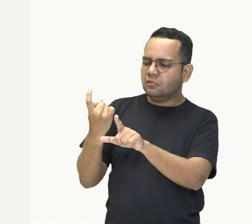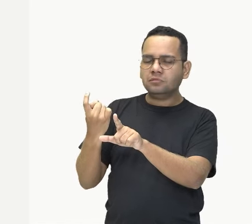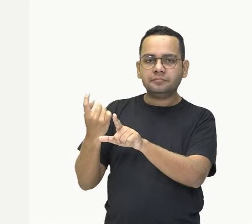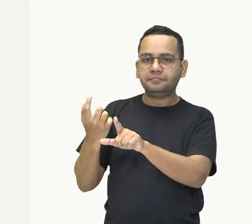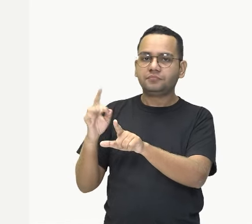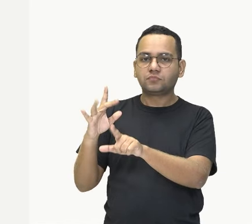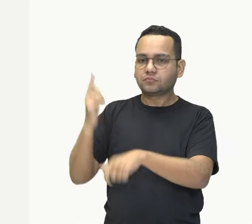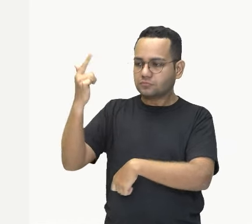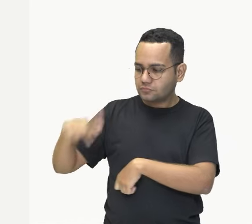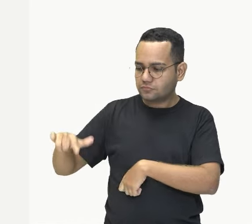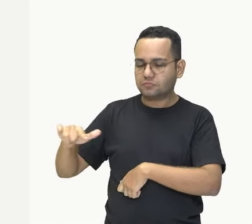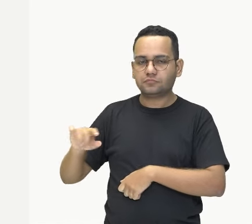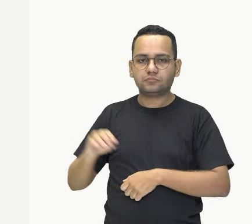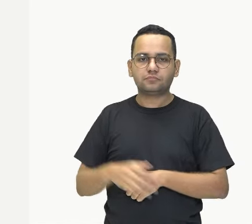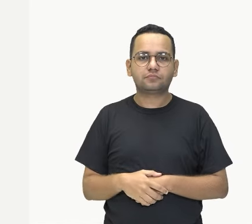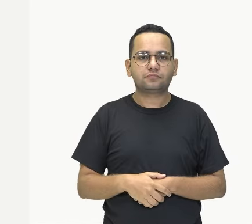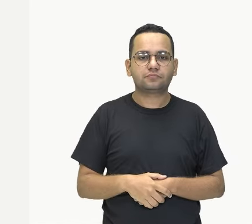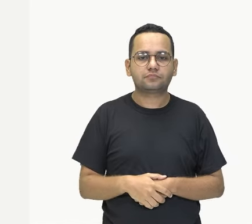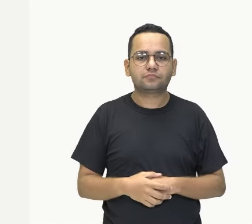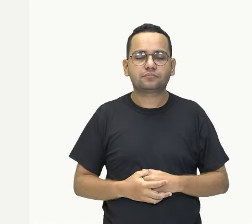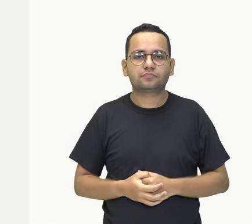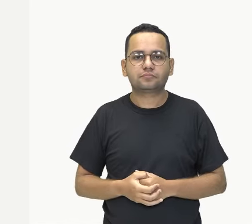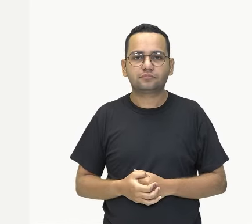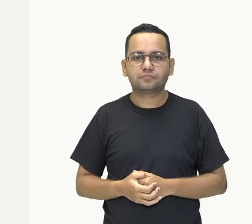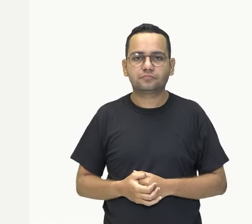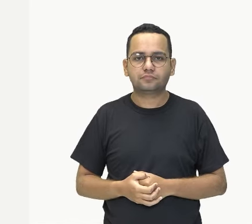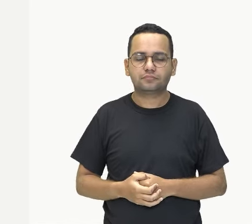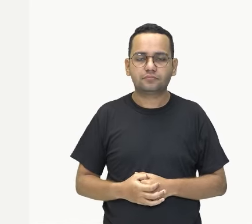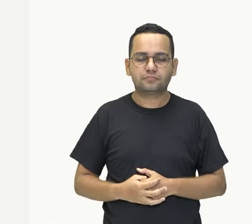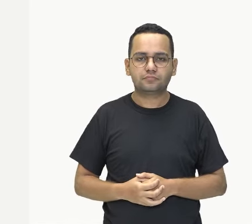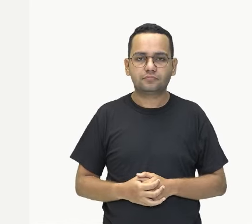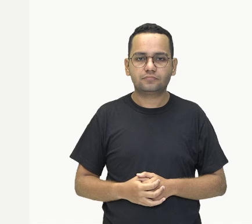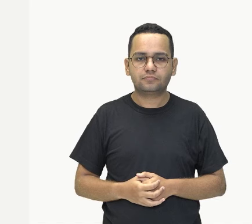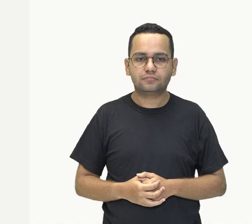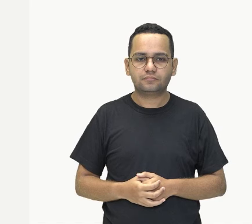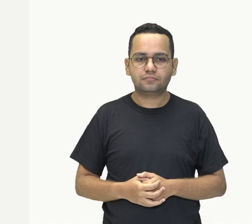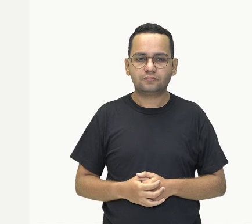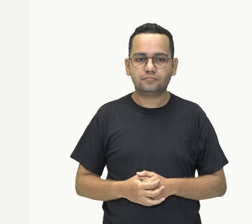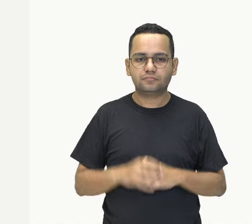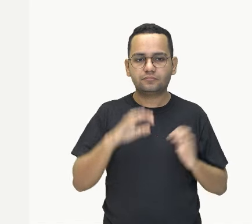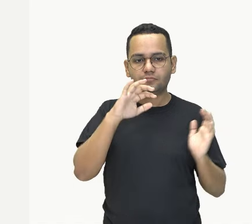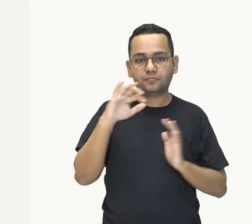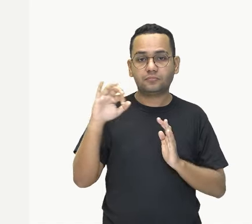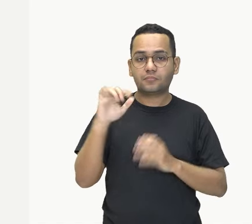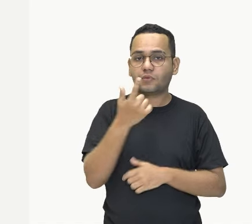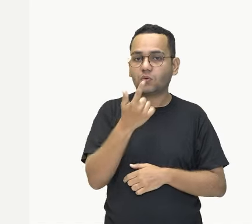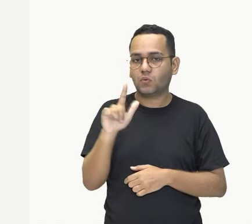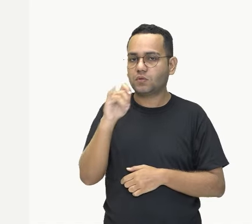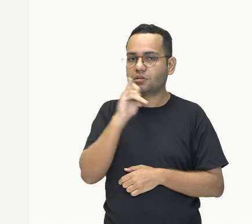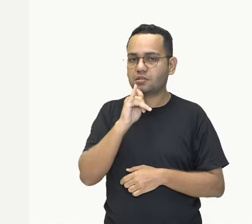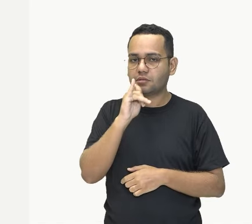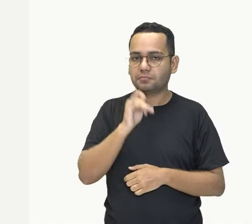vou repeti-la. Tá bom? Vamos aqui ver mais um.